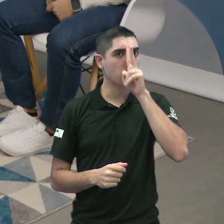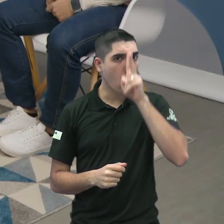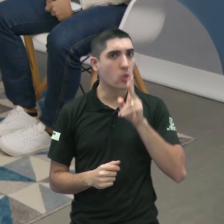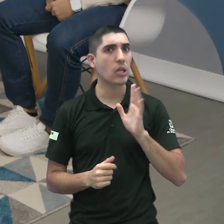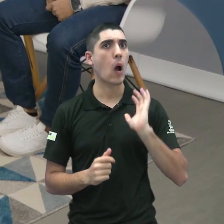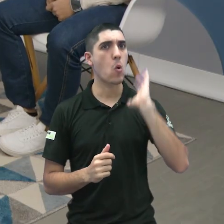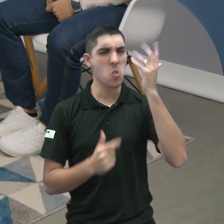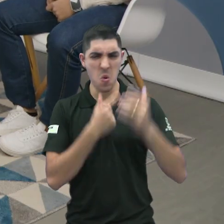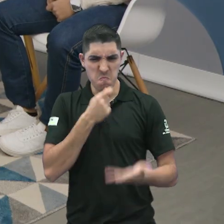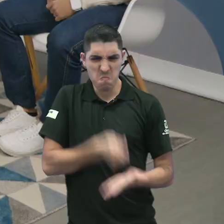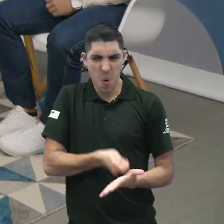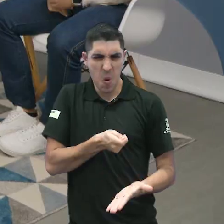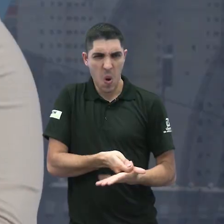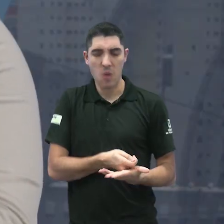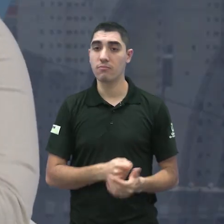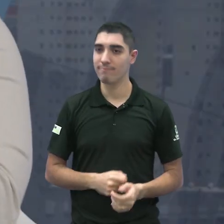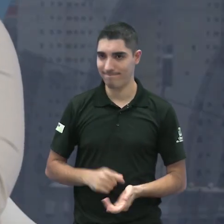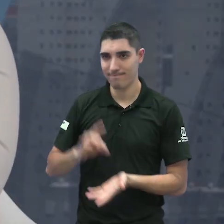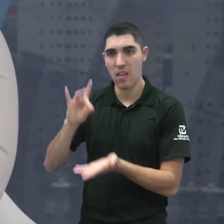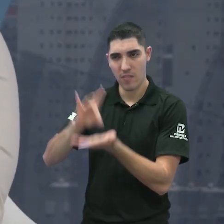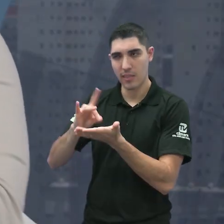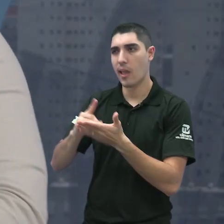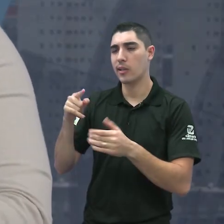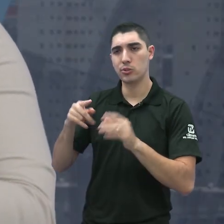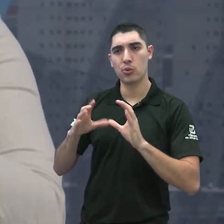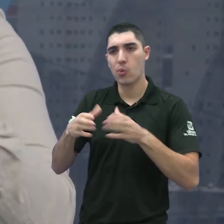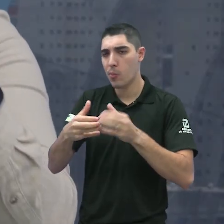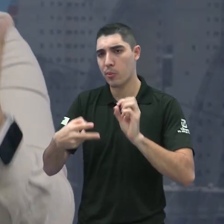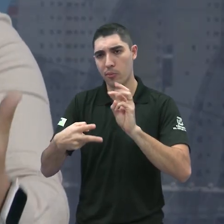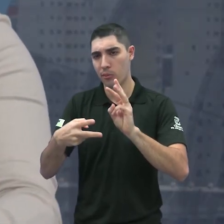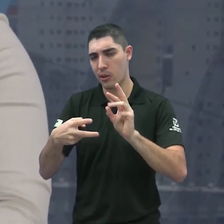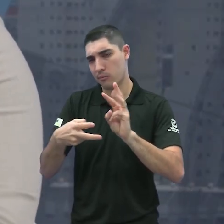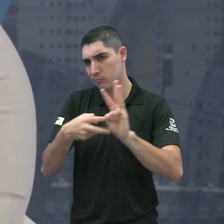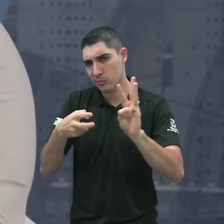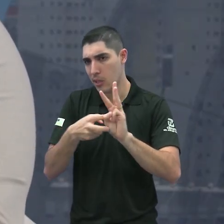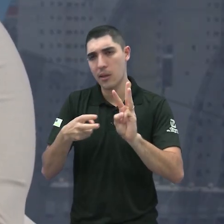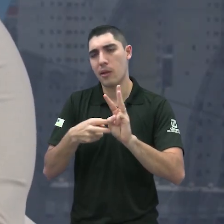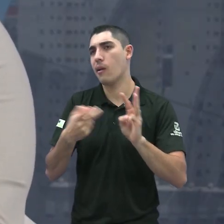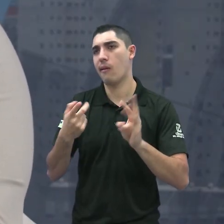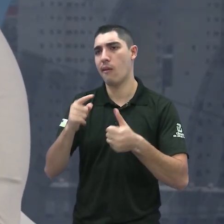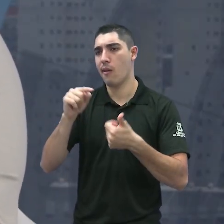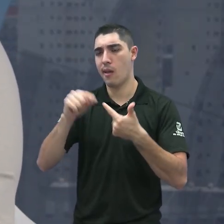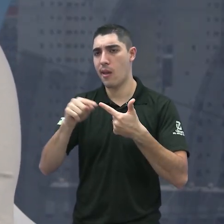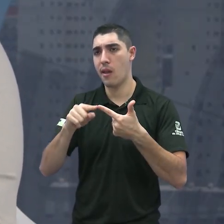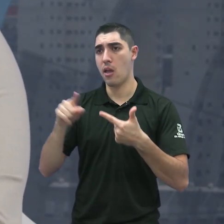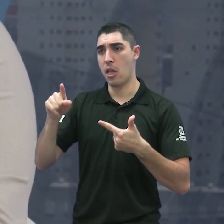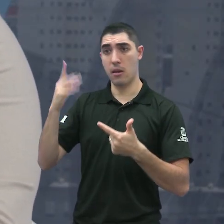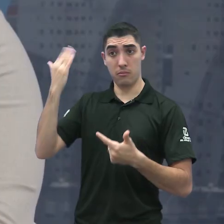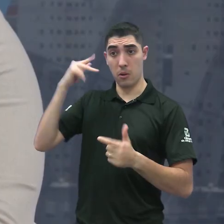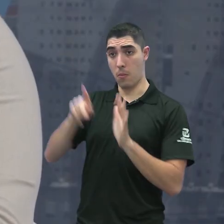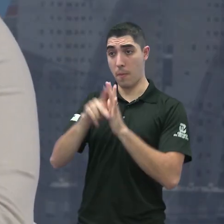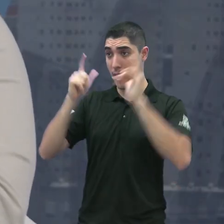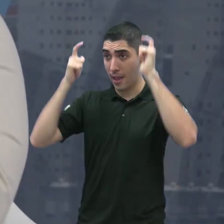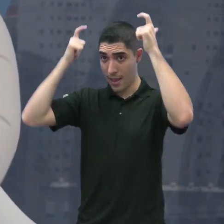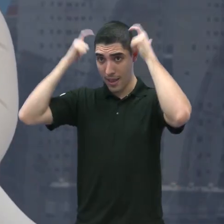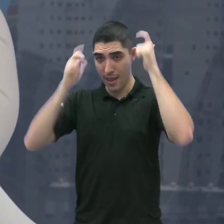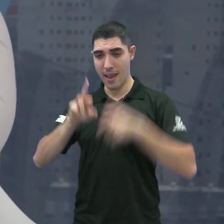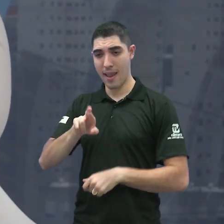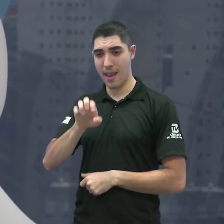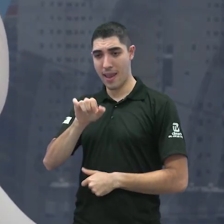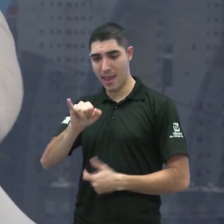nossa. Exatamente. Desde o pajé até o senhor feudal, o patrão, até